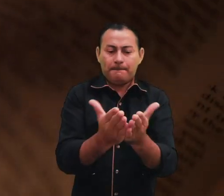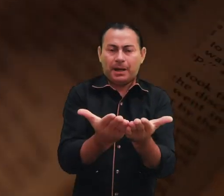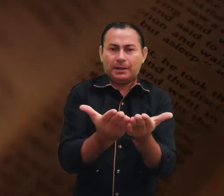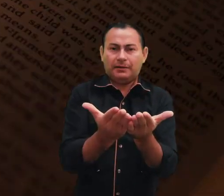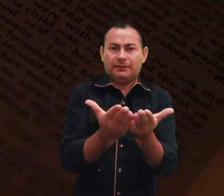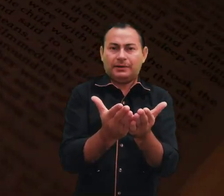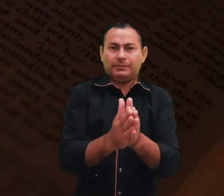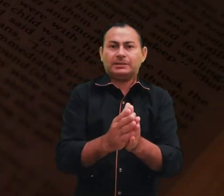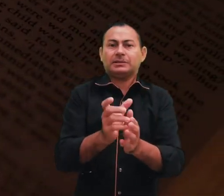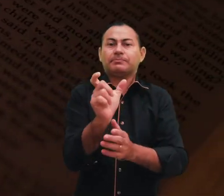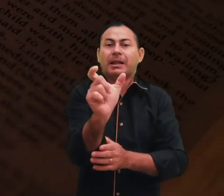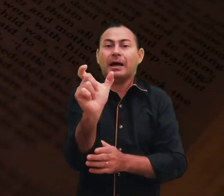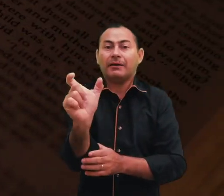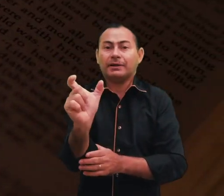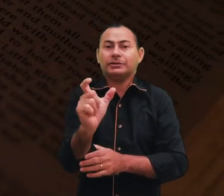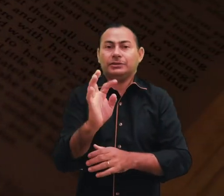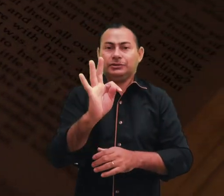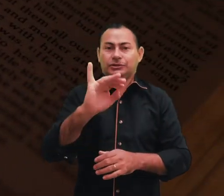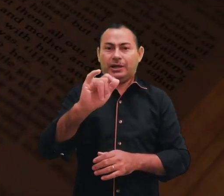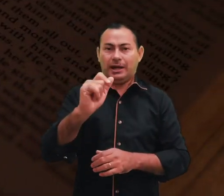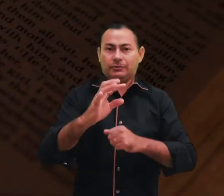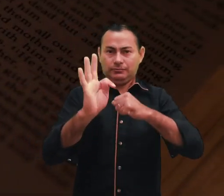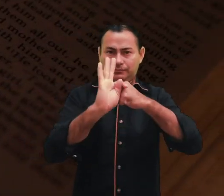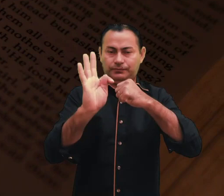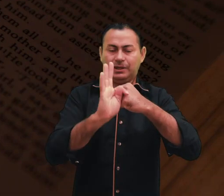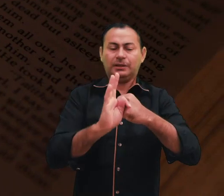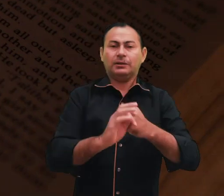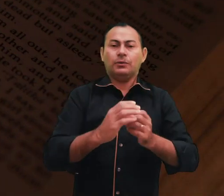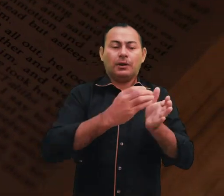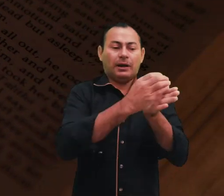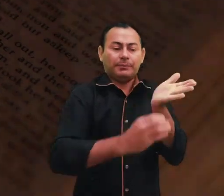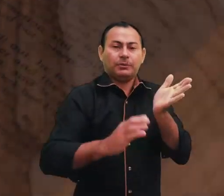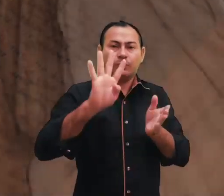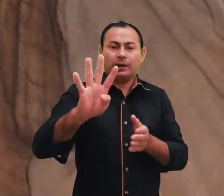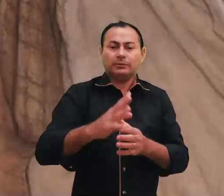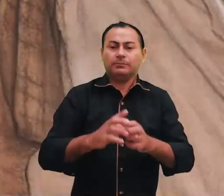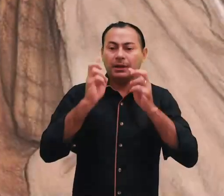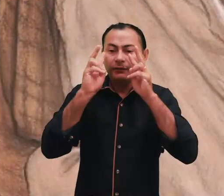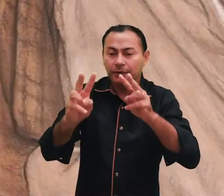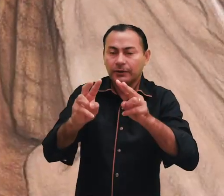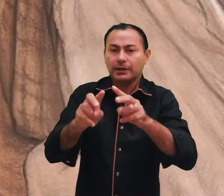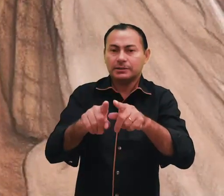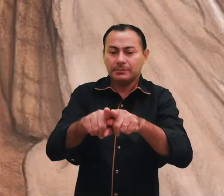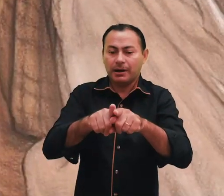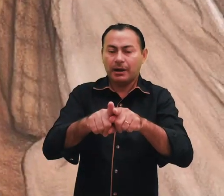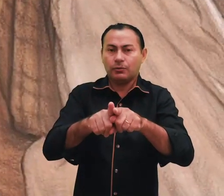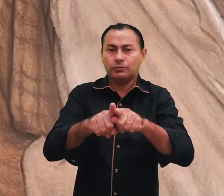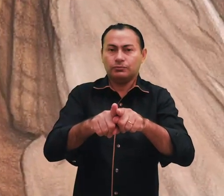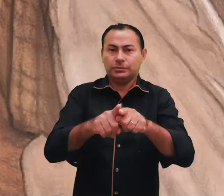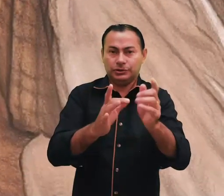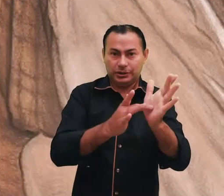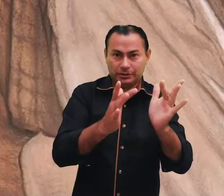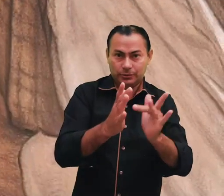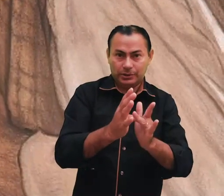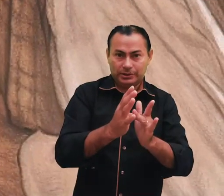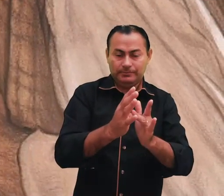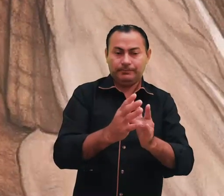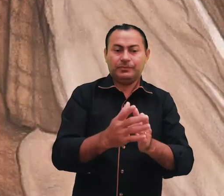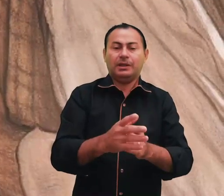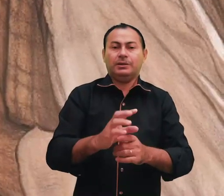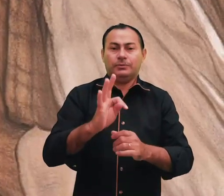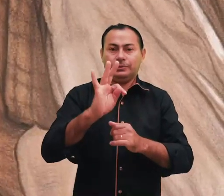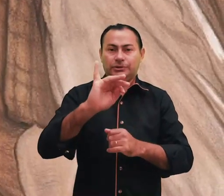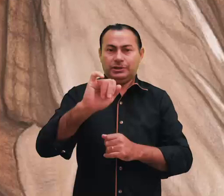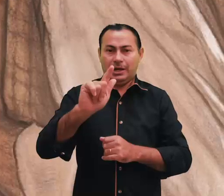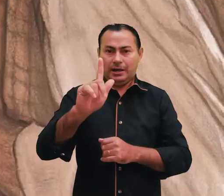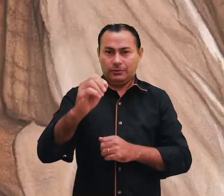capítulo 4. Já vimos que Tiago, irmão de sangue de Jesus, era um homem piedoso e muito prático. Ele se preocupava em aplicar a religião